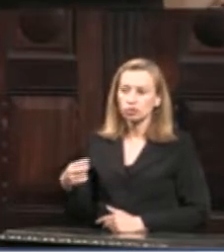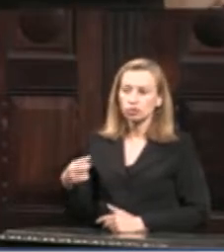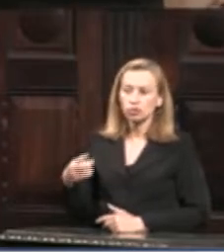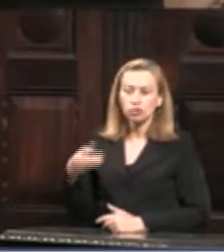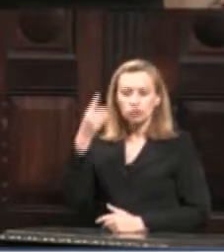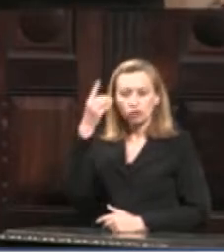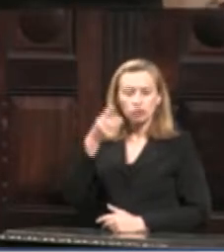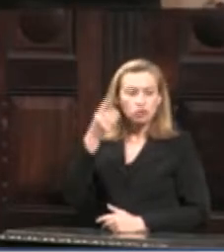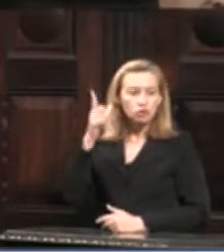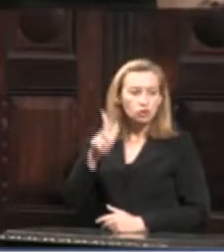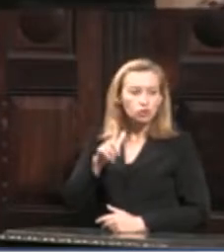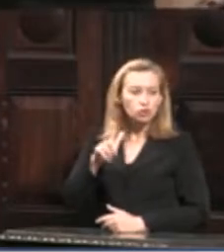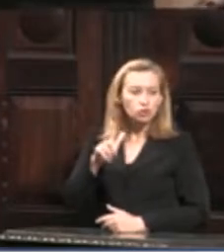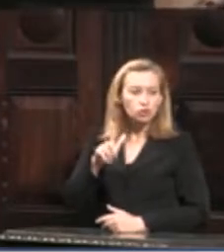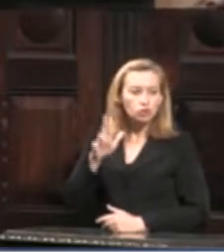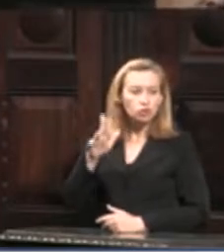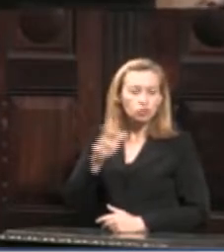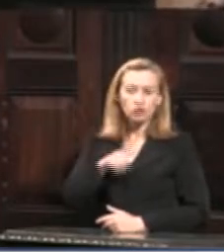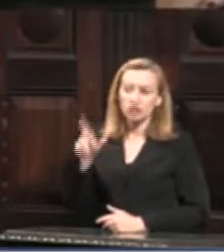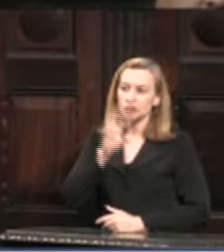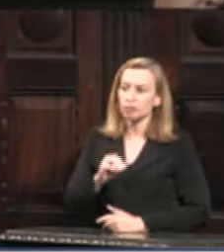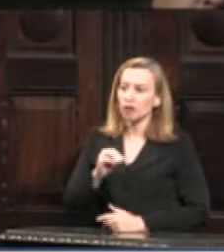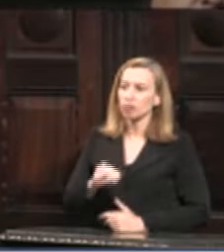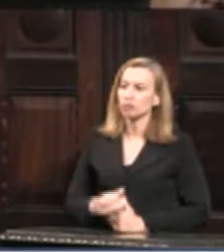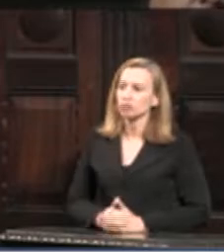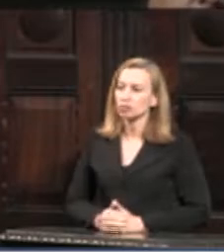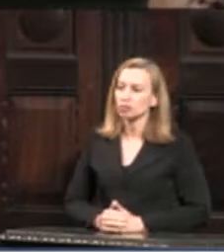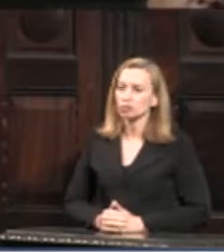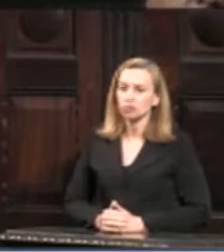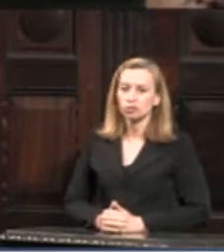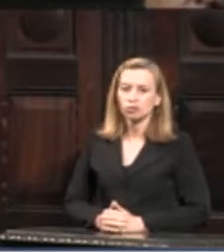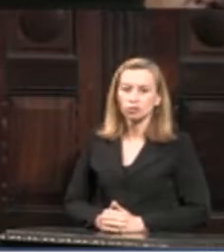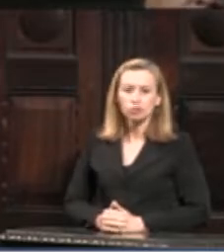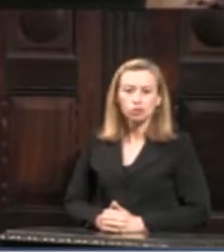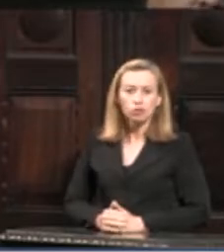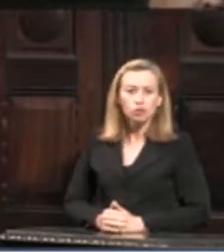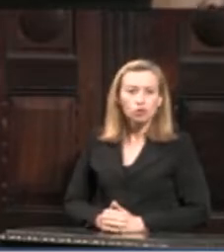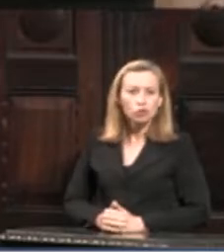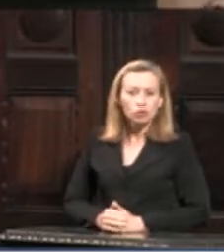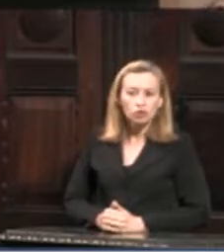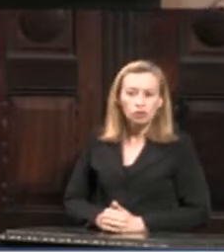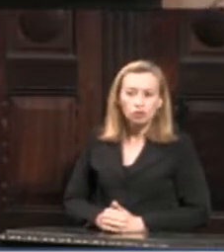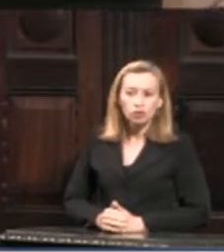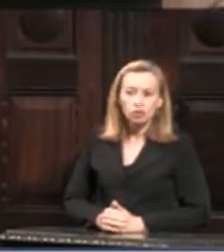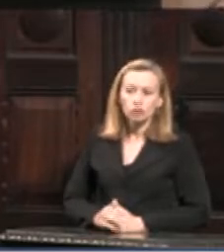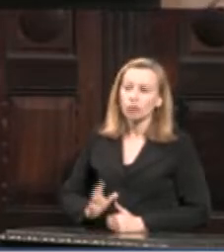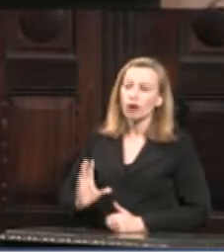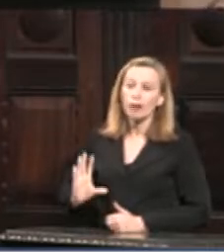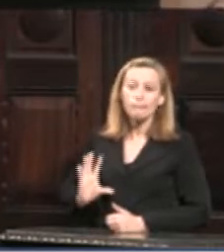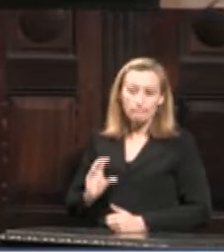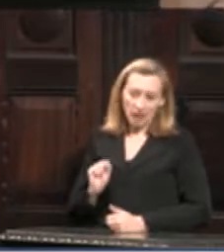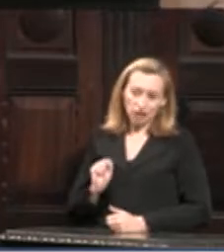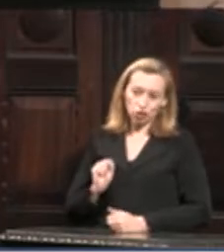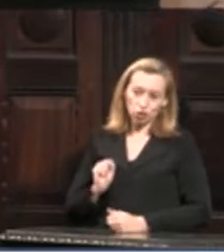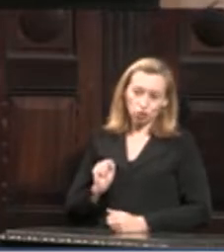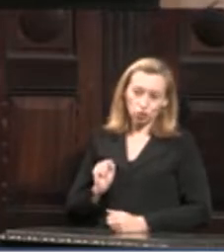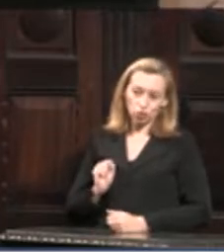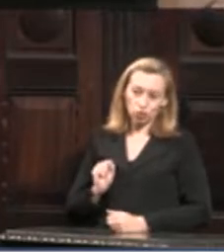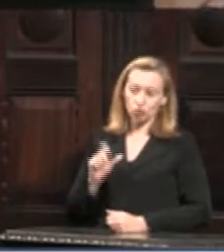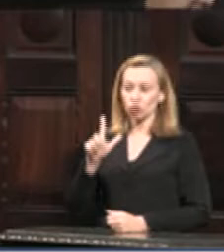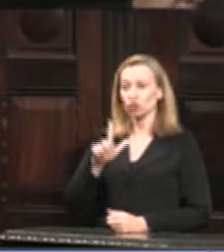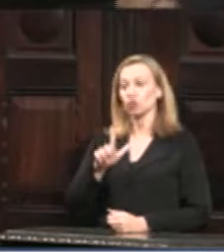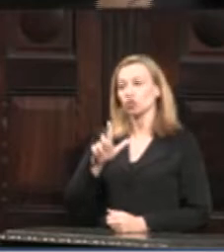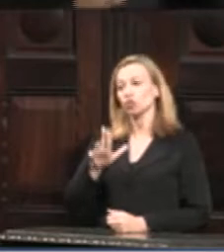nobre deputado Luiz Paulo. Ou melhor, o nosso queridíssimo